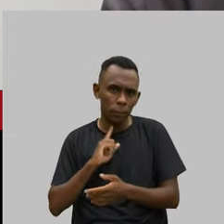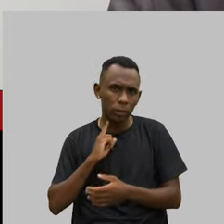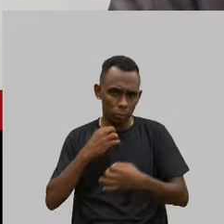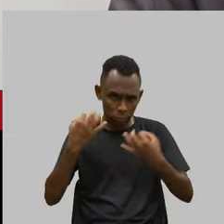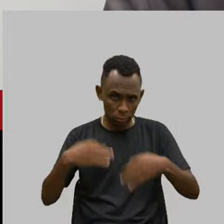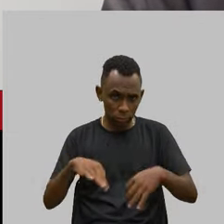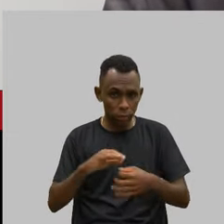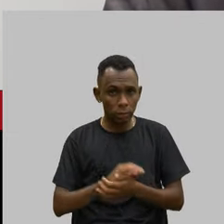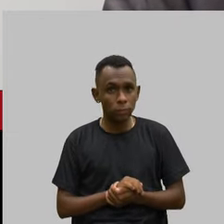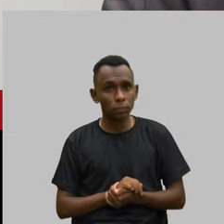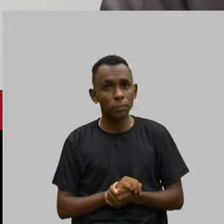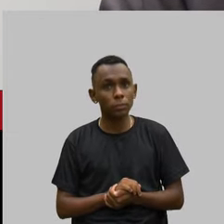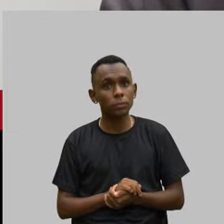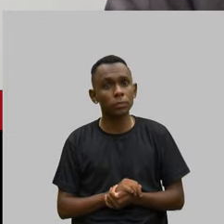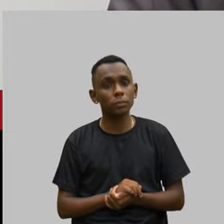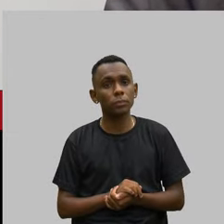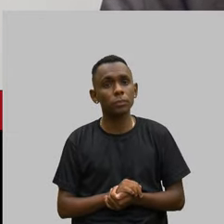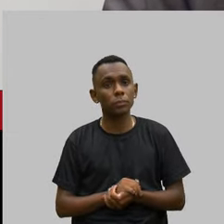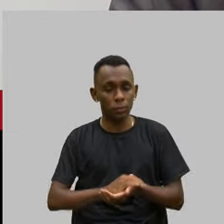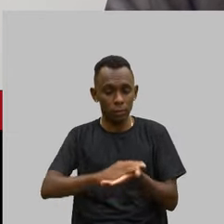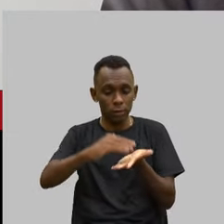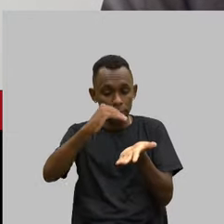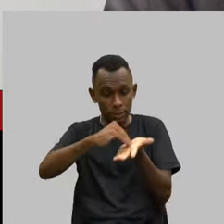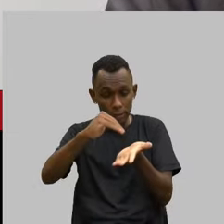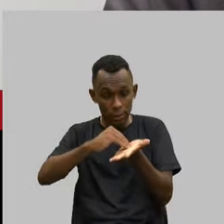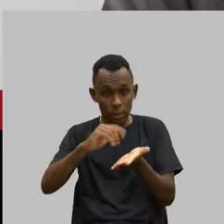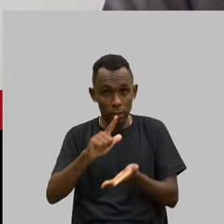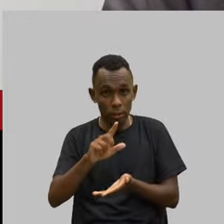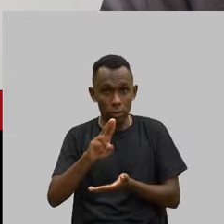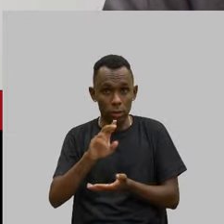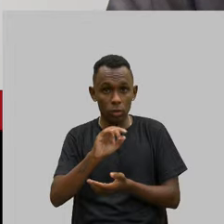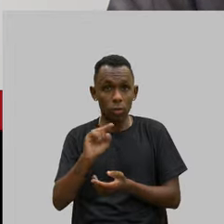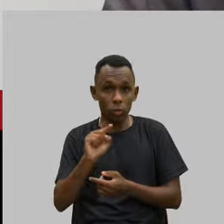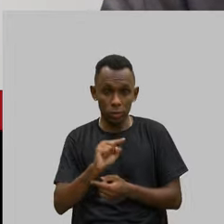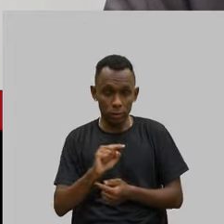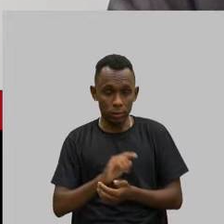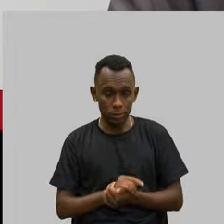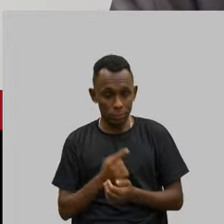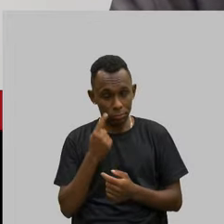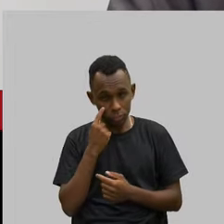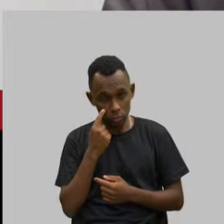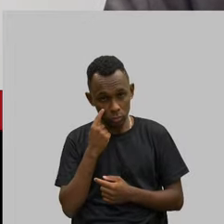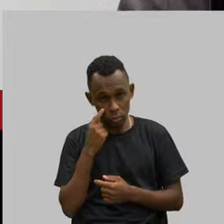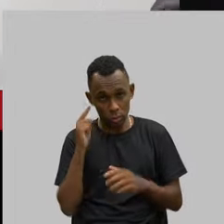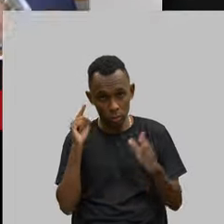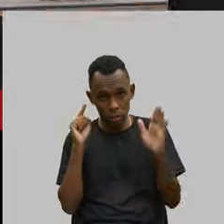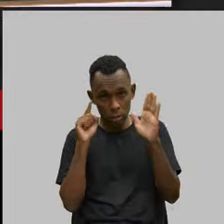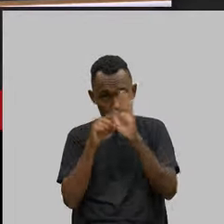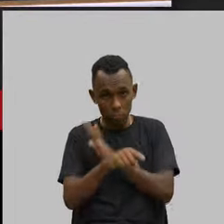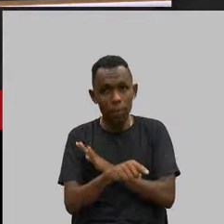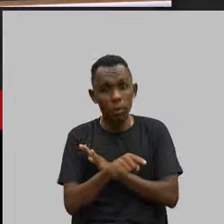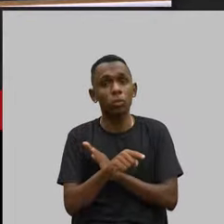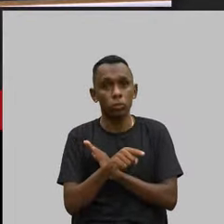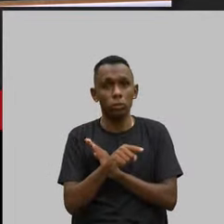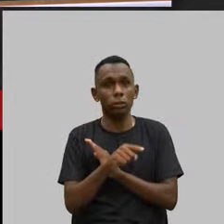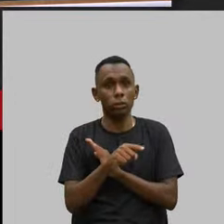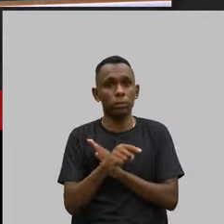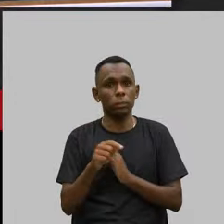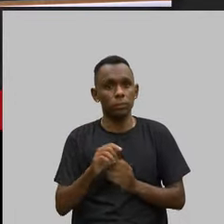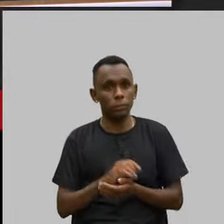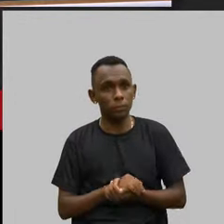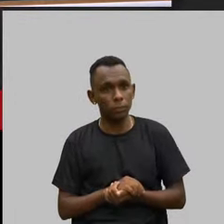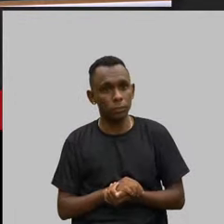e secretário luí Cláudio veja só uma pergunta bem técnica aqui